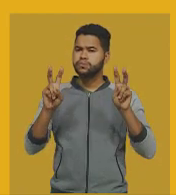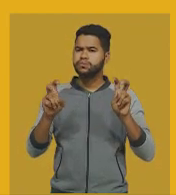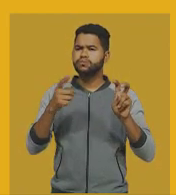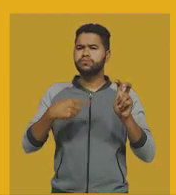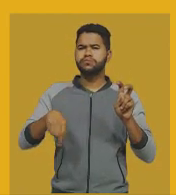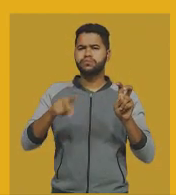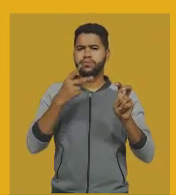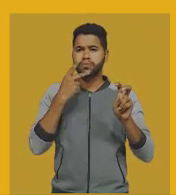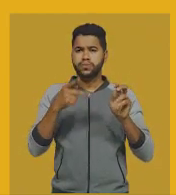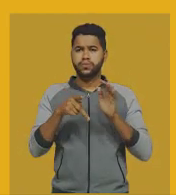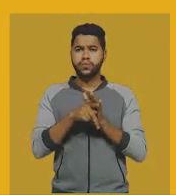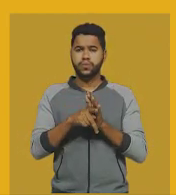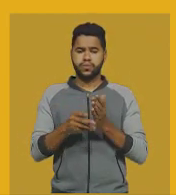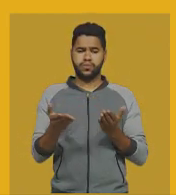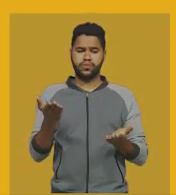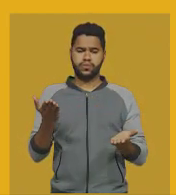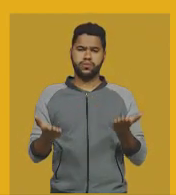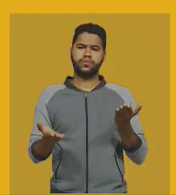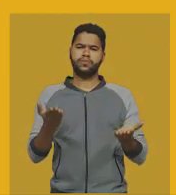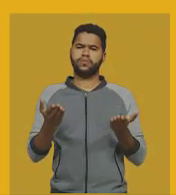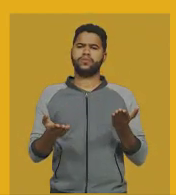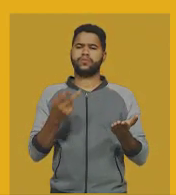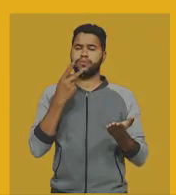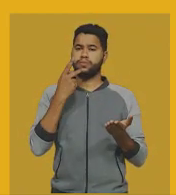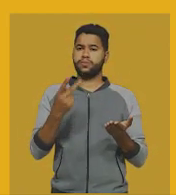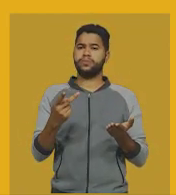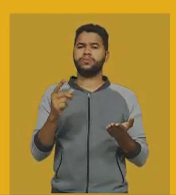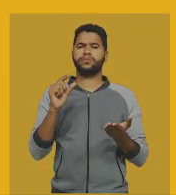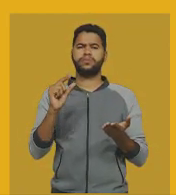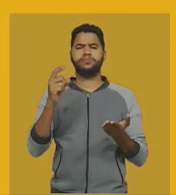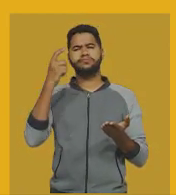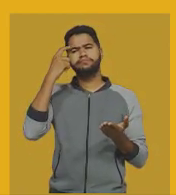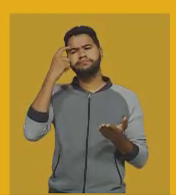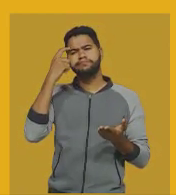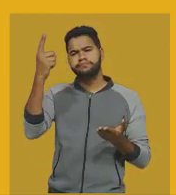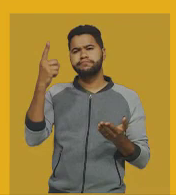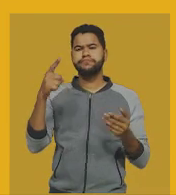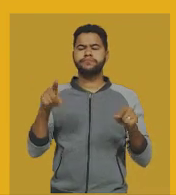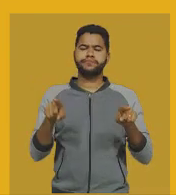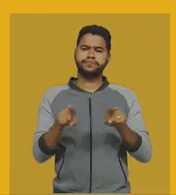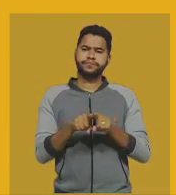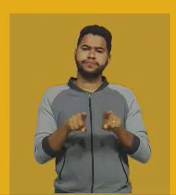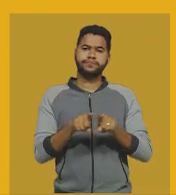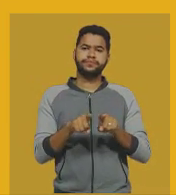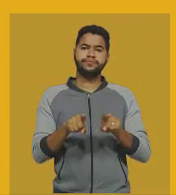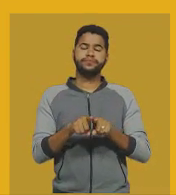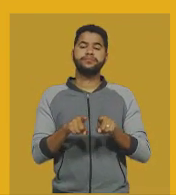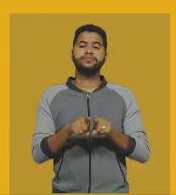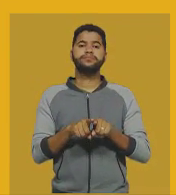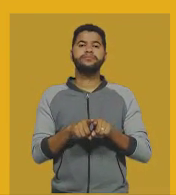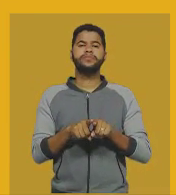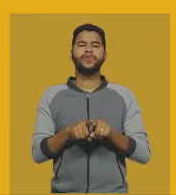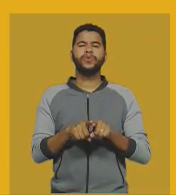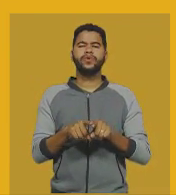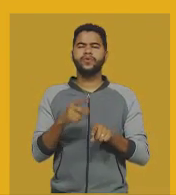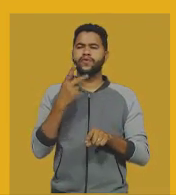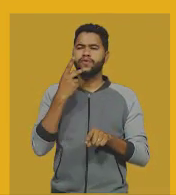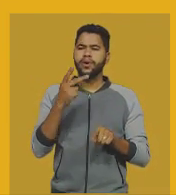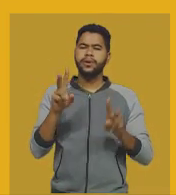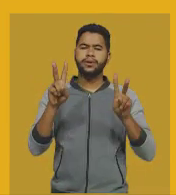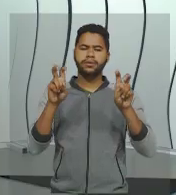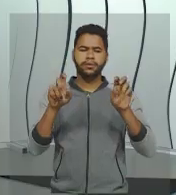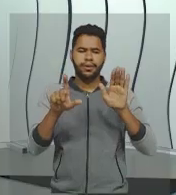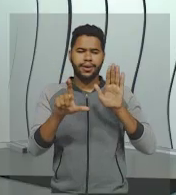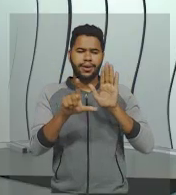chamamos de condição de equilíbrio. Nós falamos um pouco dessa ideia também lá quando eu estava falando sobre as leis